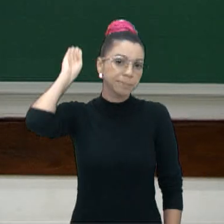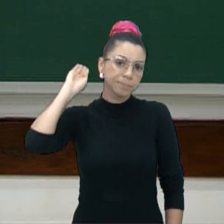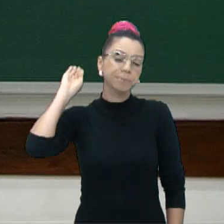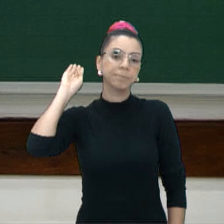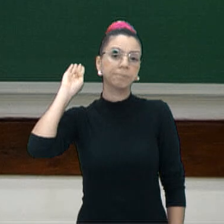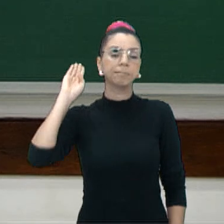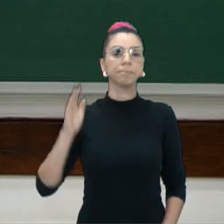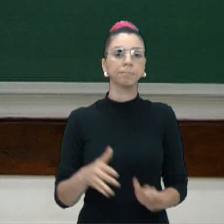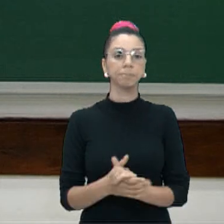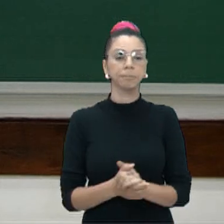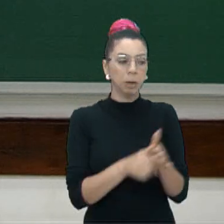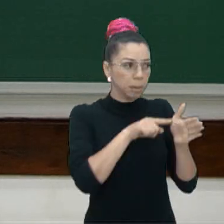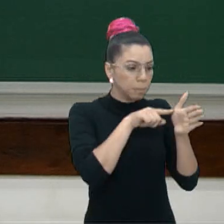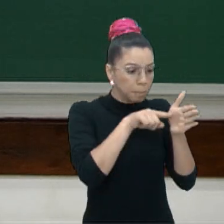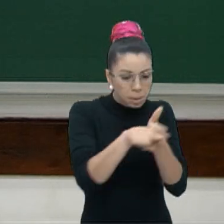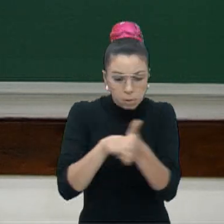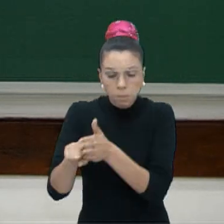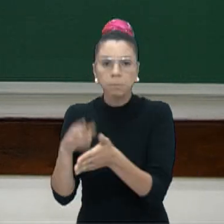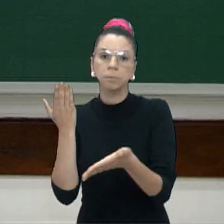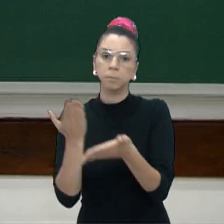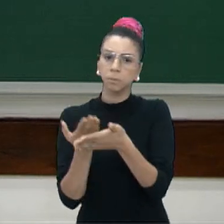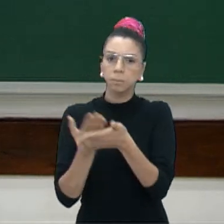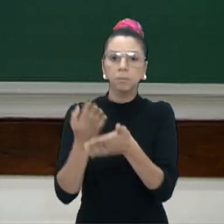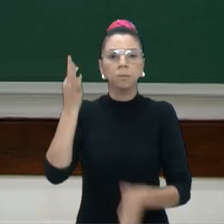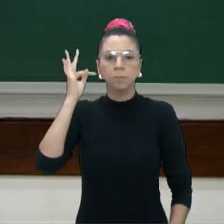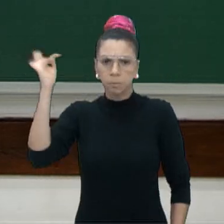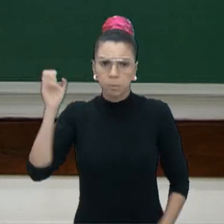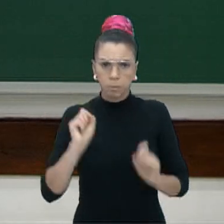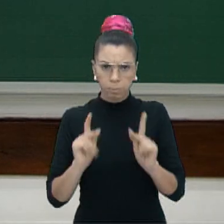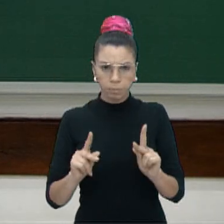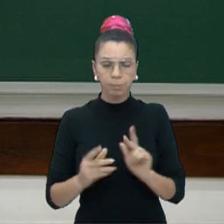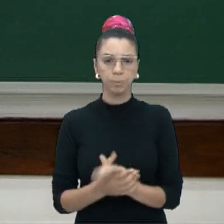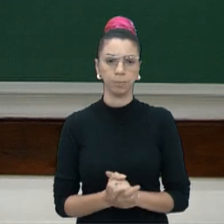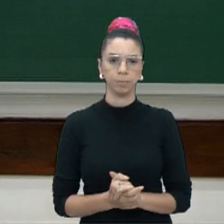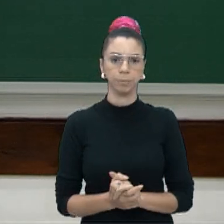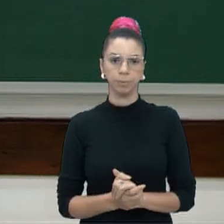em teorias científicas e filosóficas.